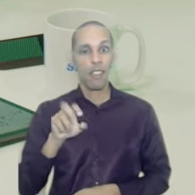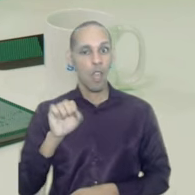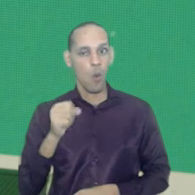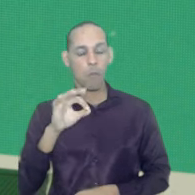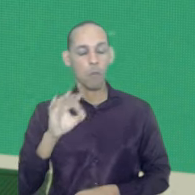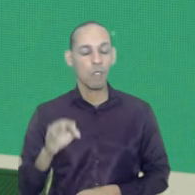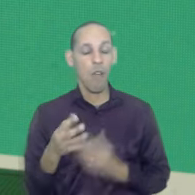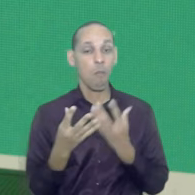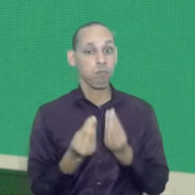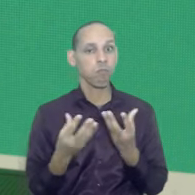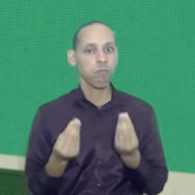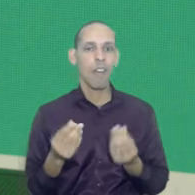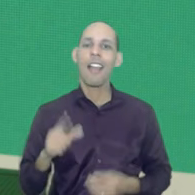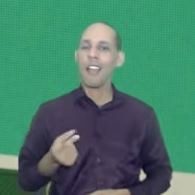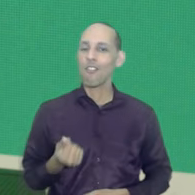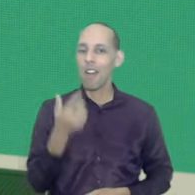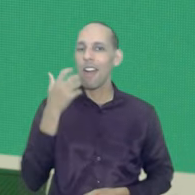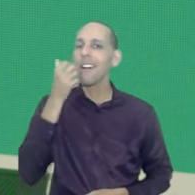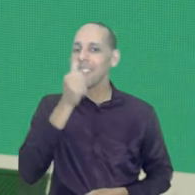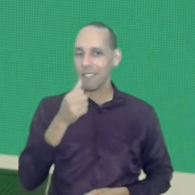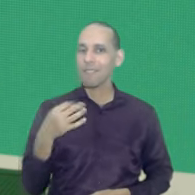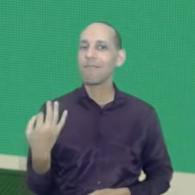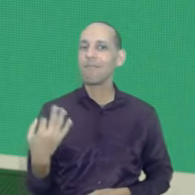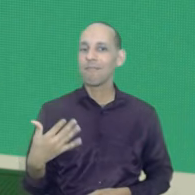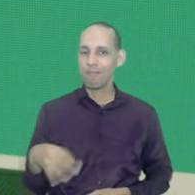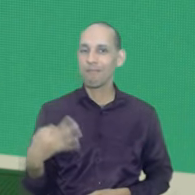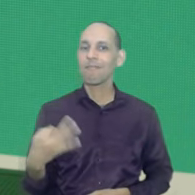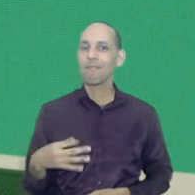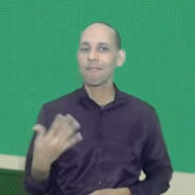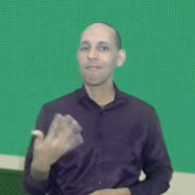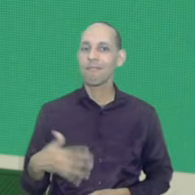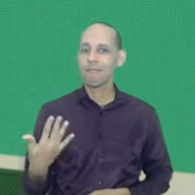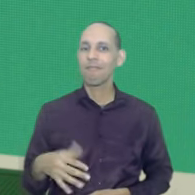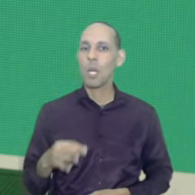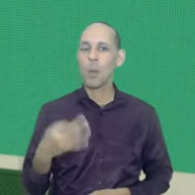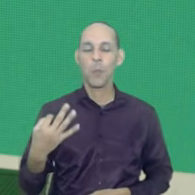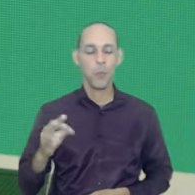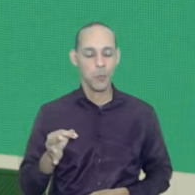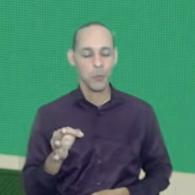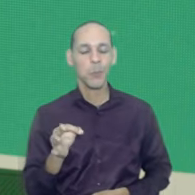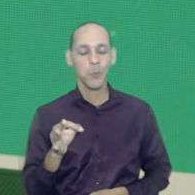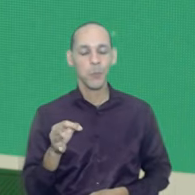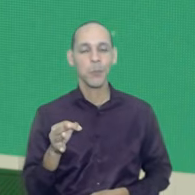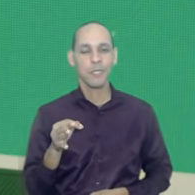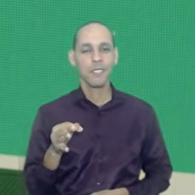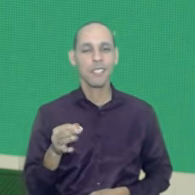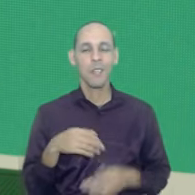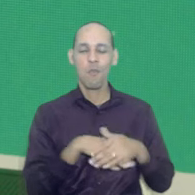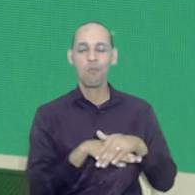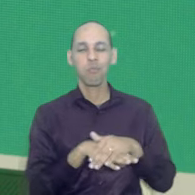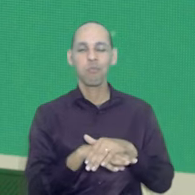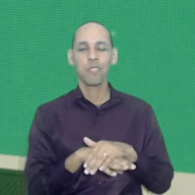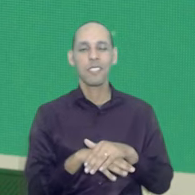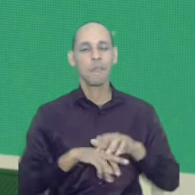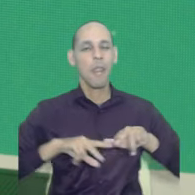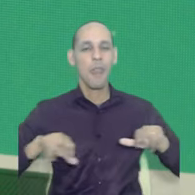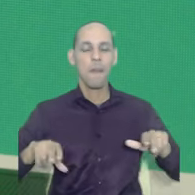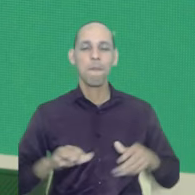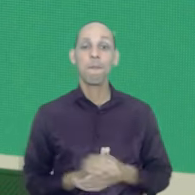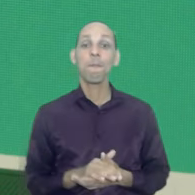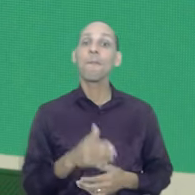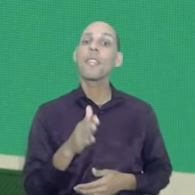é o lucro que ex que tá sendo retido né for as outras coisas todas né Zé Renato em relação a tecnologias